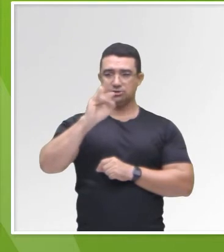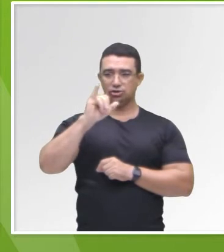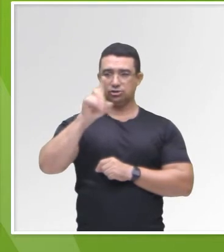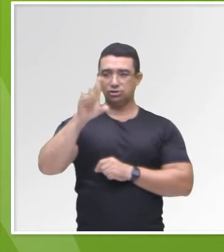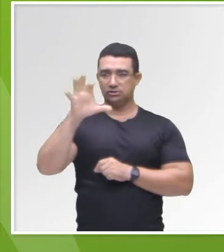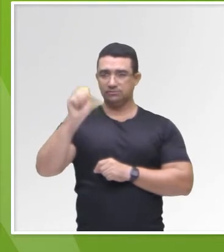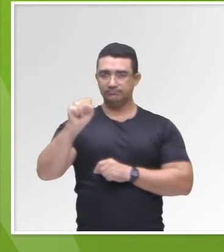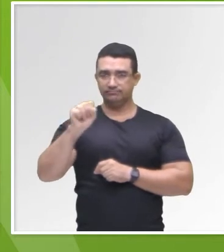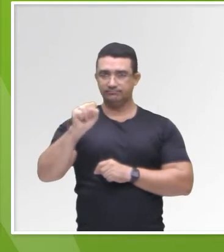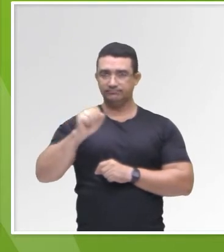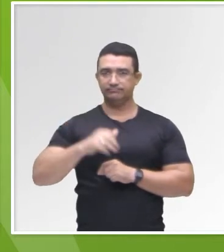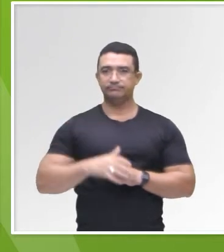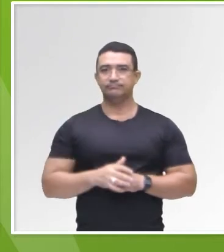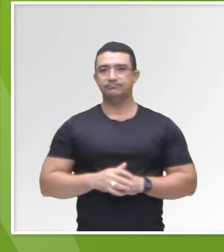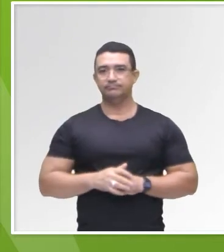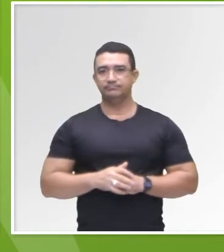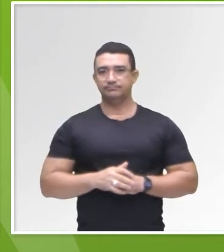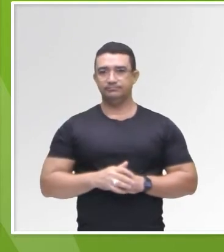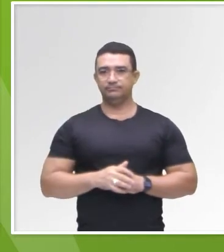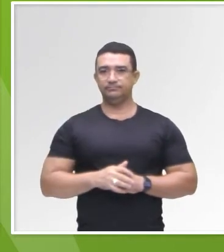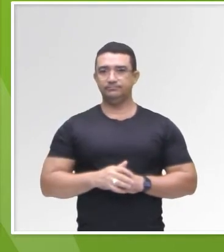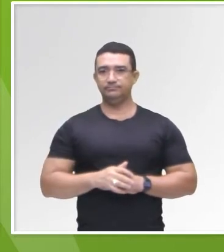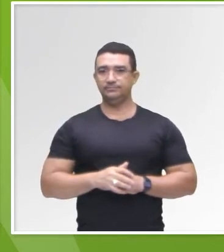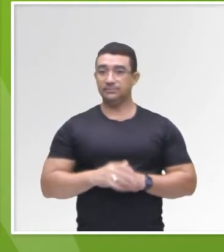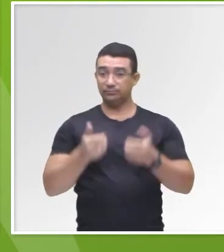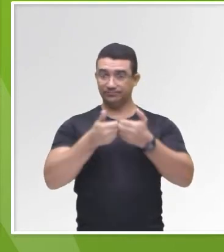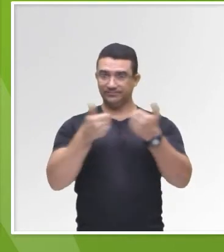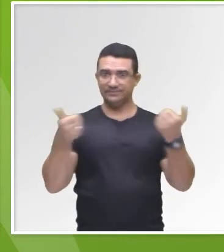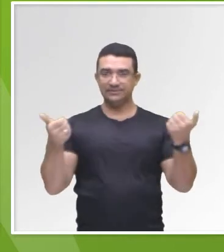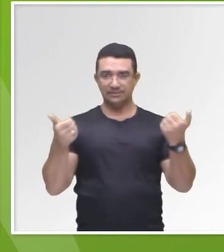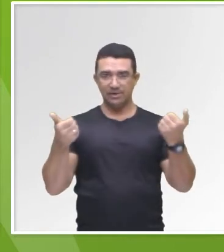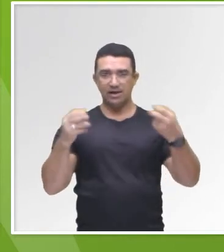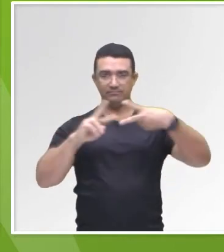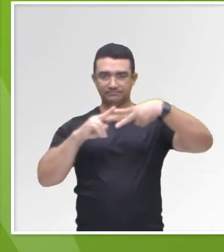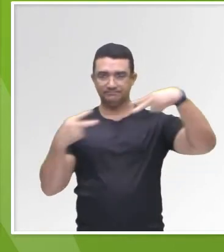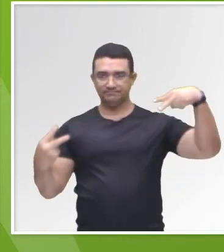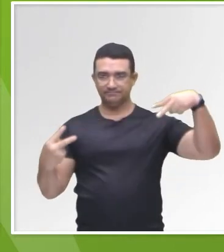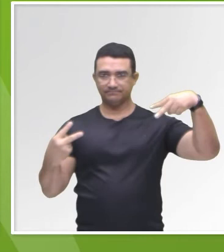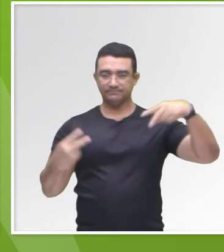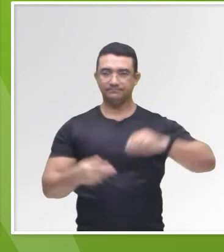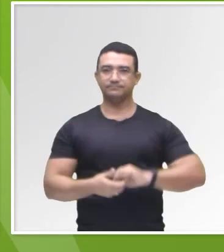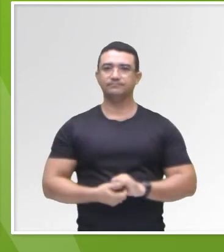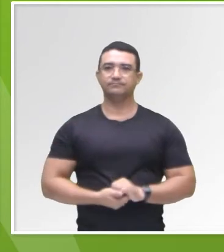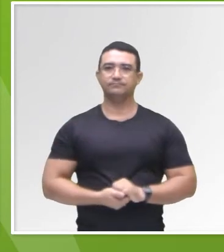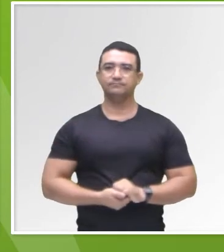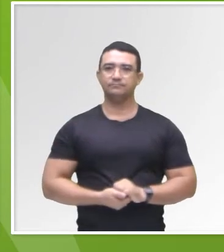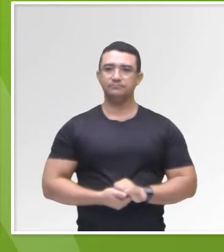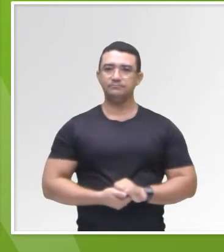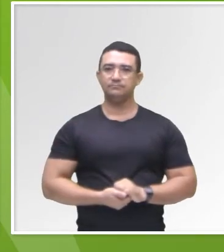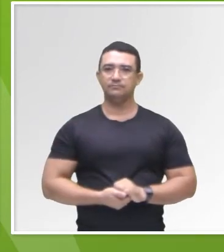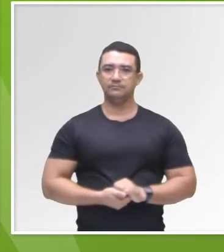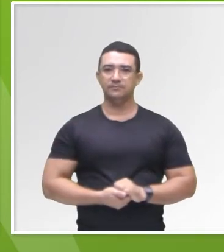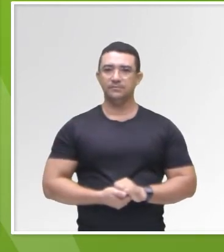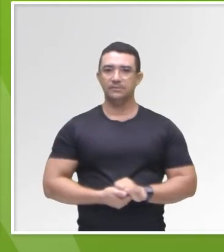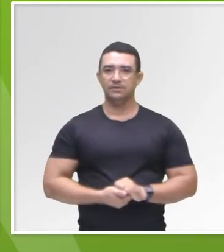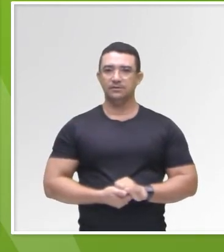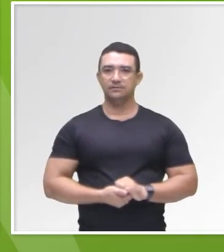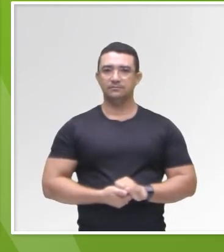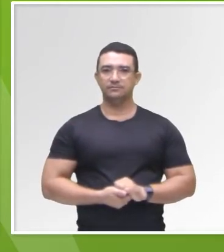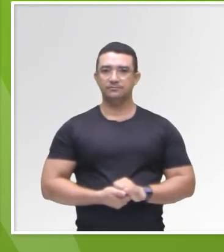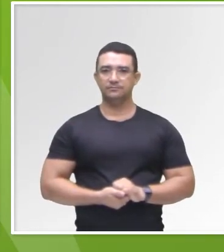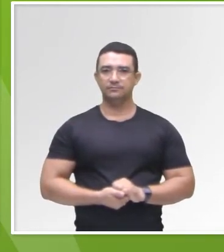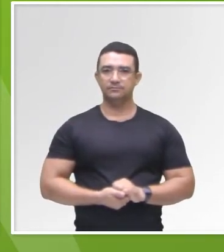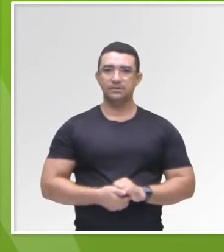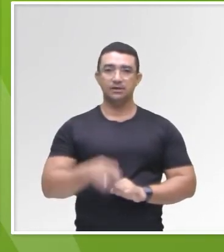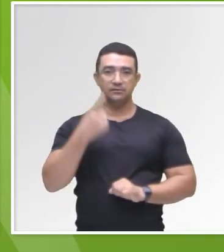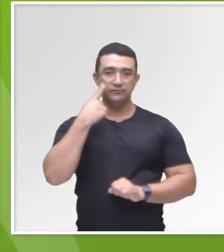temos uma e aqui a outra. Separamos, então, esse cromossomo aqui. E aí, olha aí na nossa imagem da